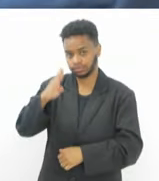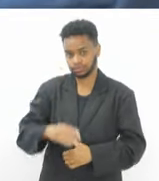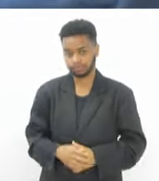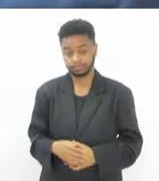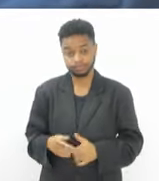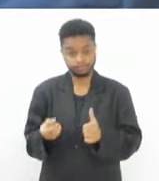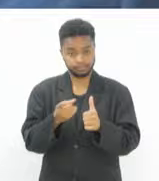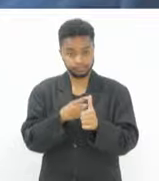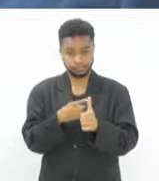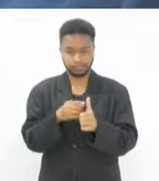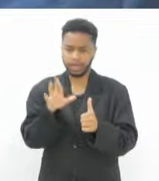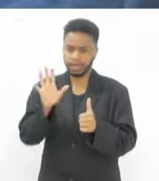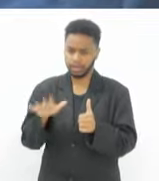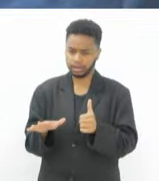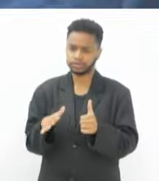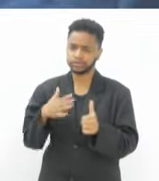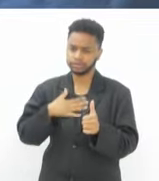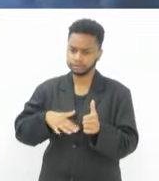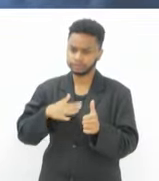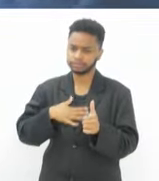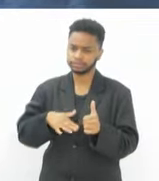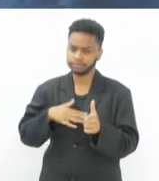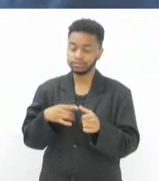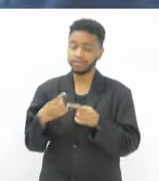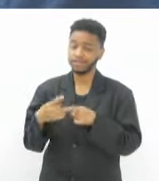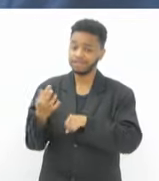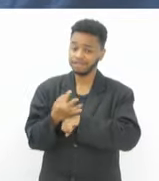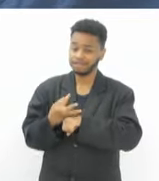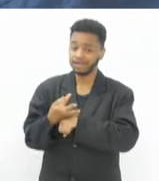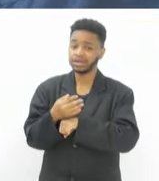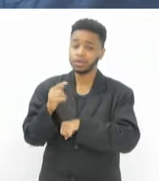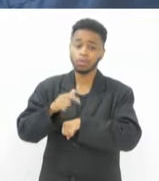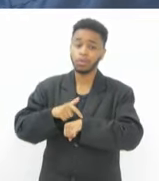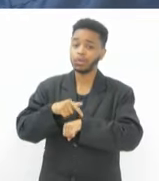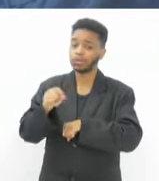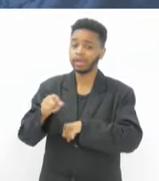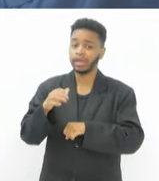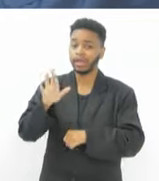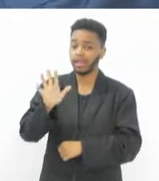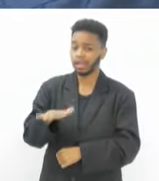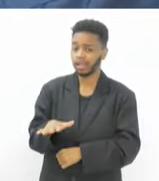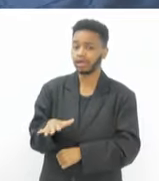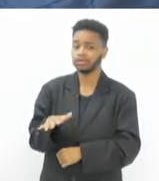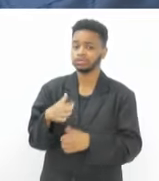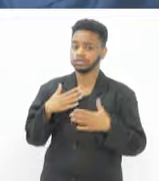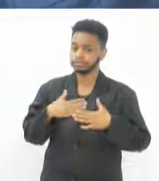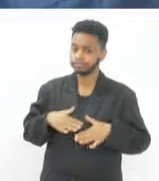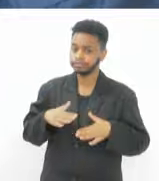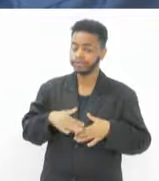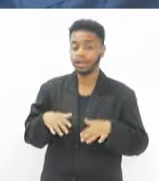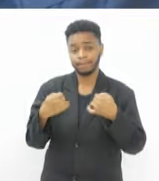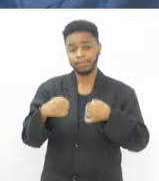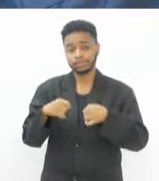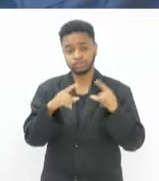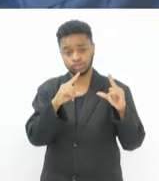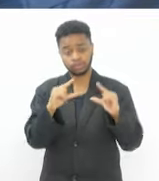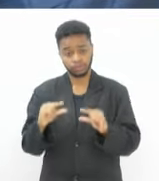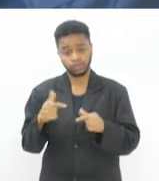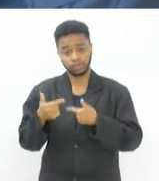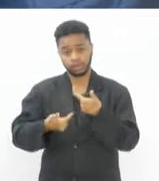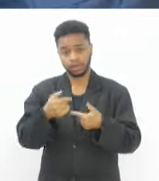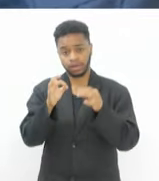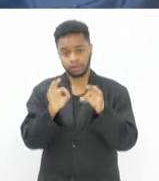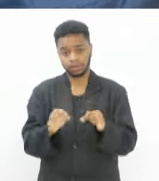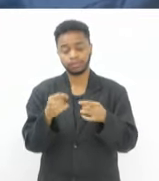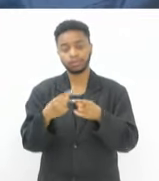Primeiramente, relaxem. Férias é um momento de relaxar, então a gente precisa diminuir o ritmo.